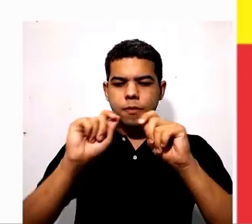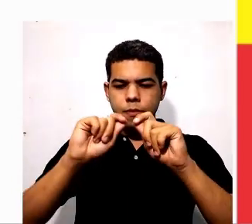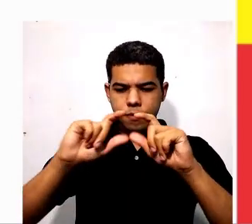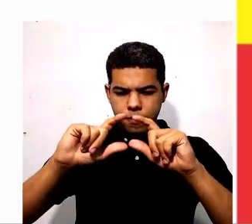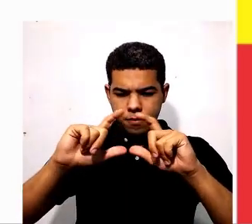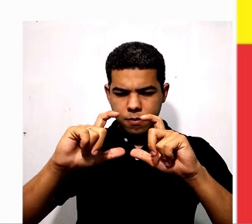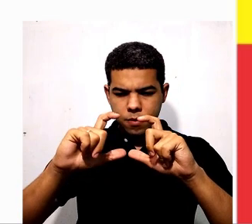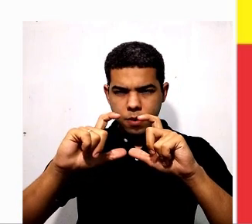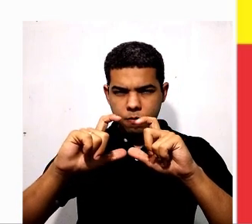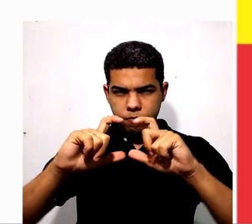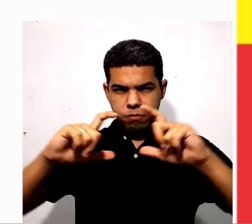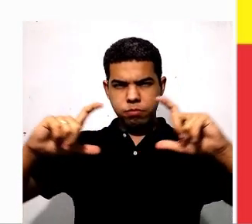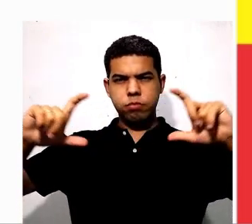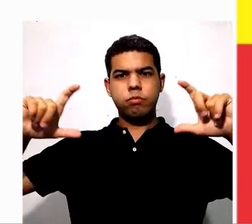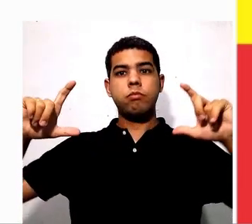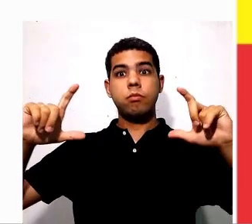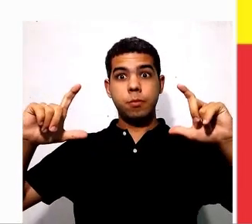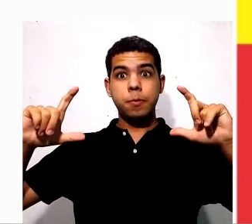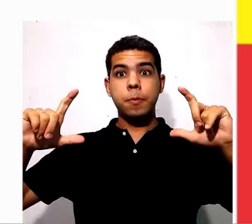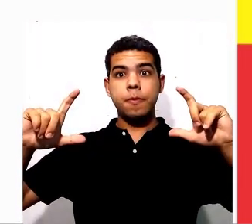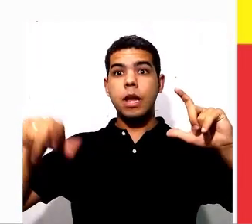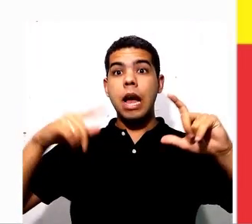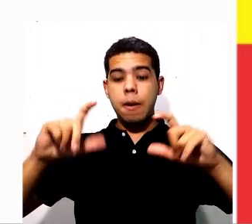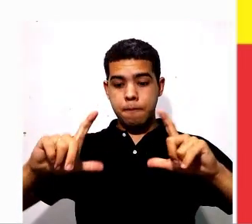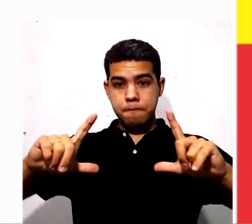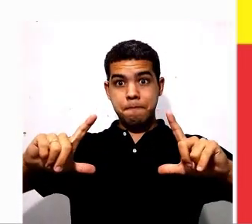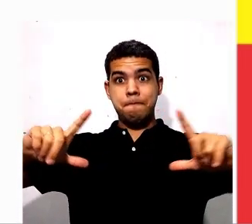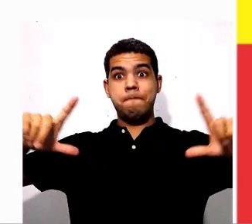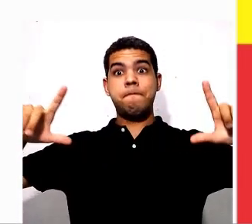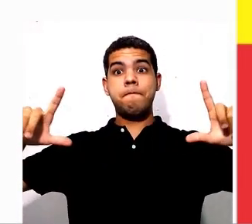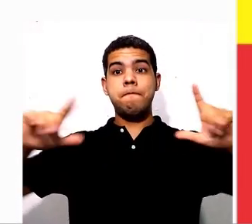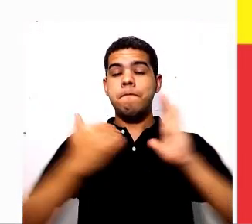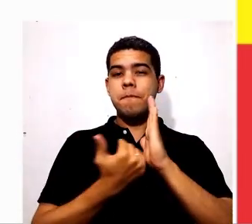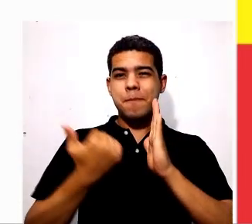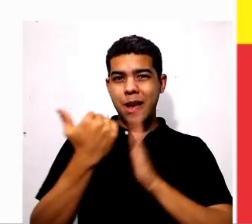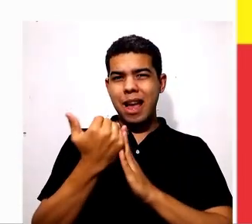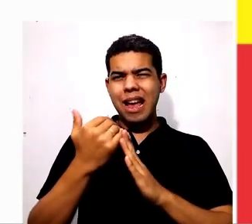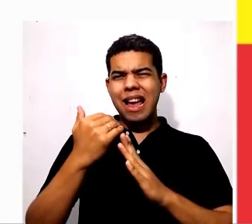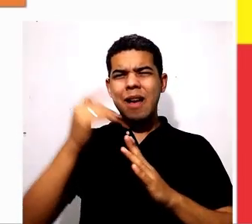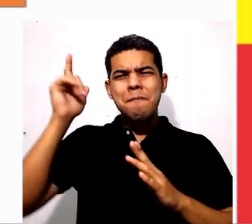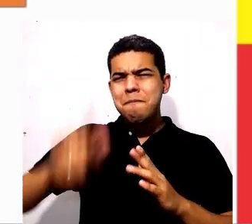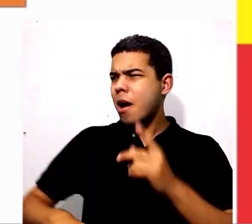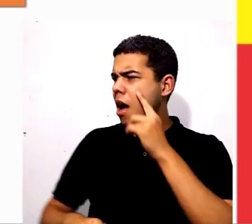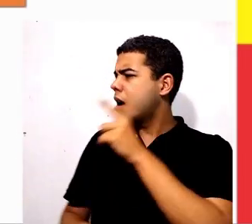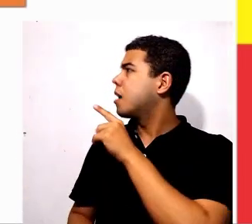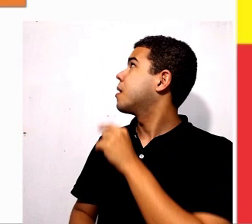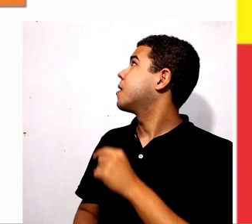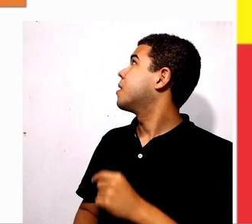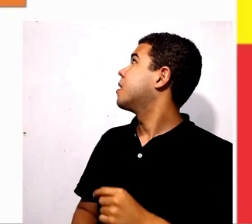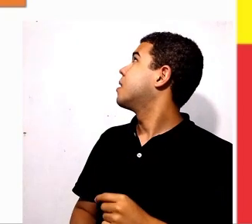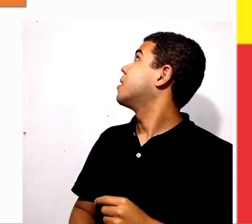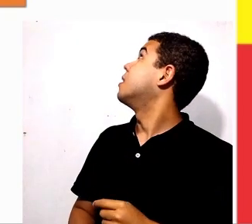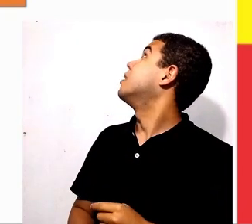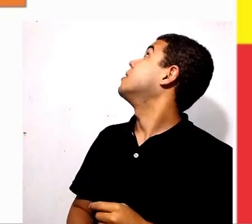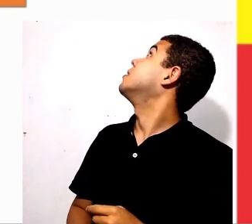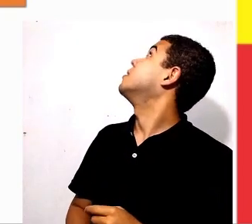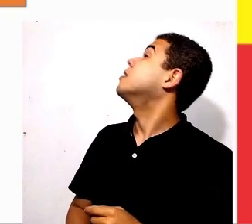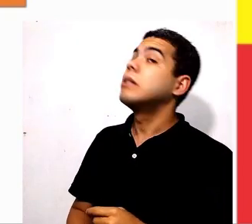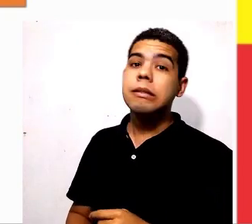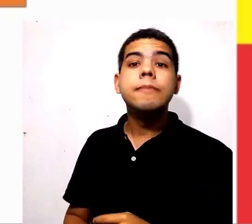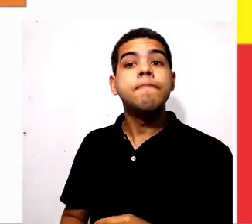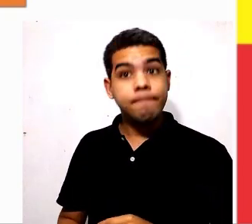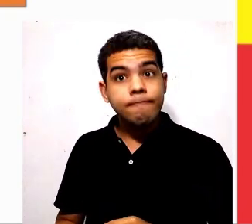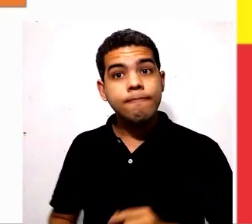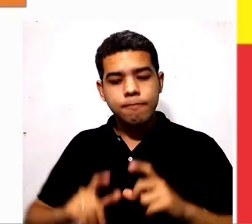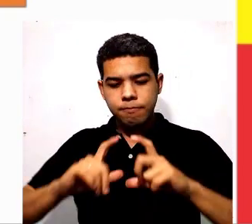quadrado pequenininho ampliou, virou esse quadrado e vai ampliar, virar esse. E vai ampliar novamente e vai virar